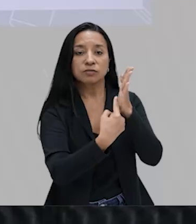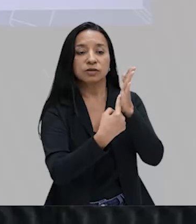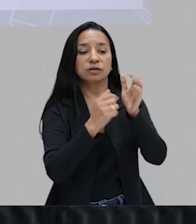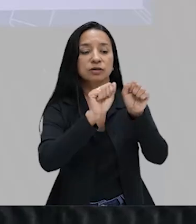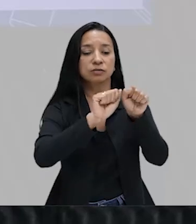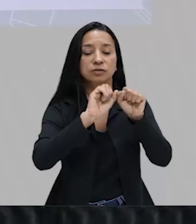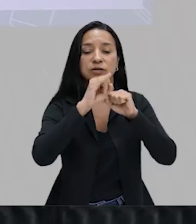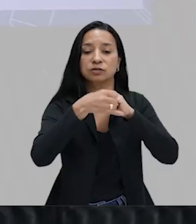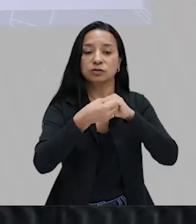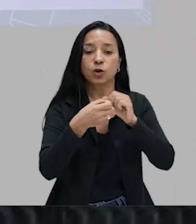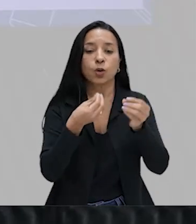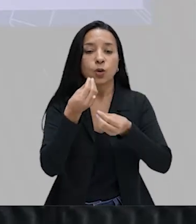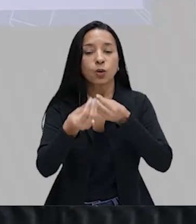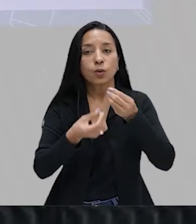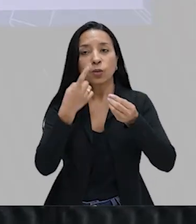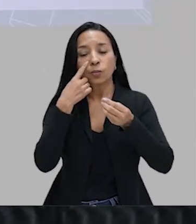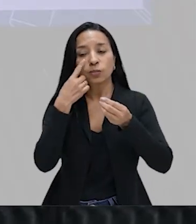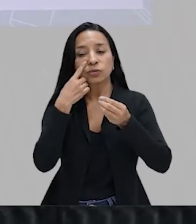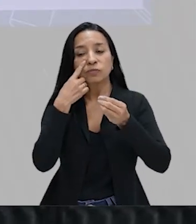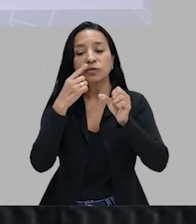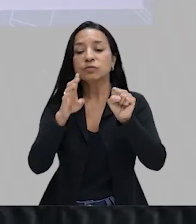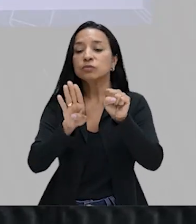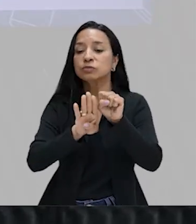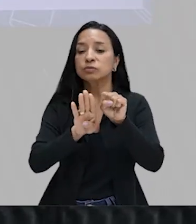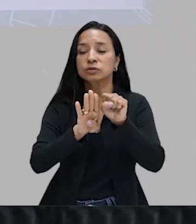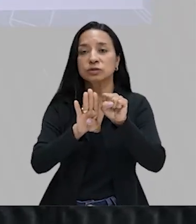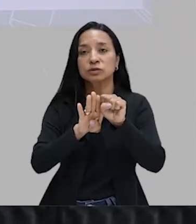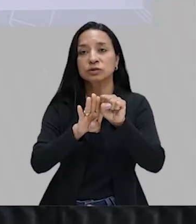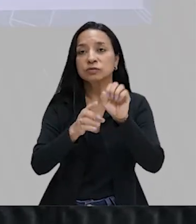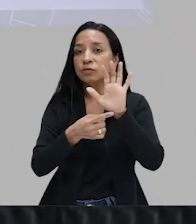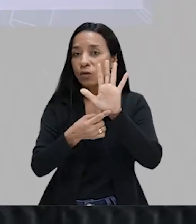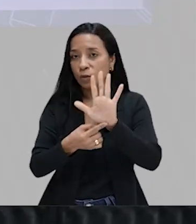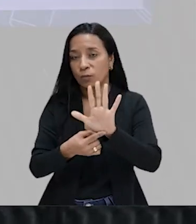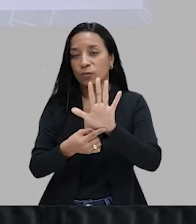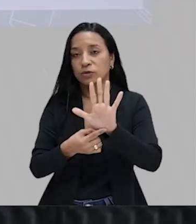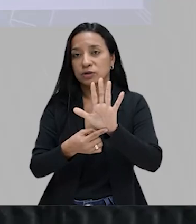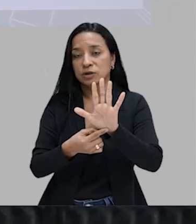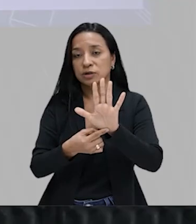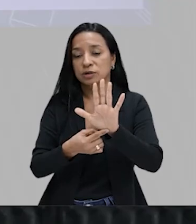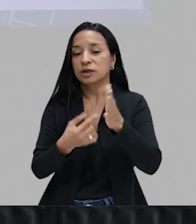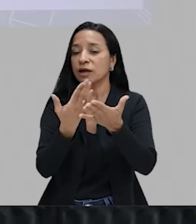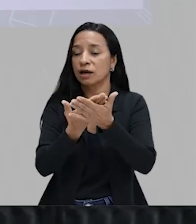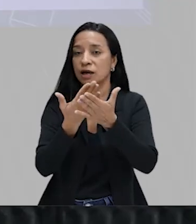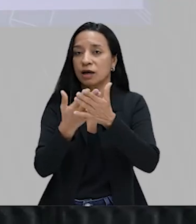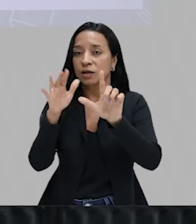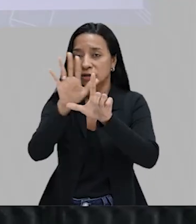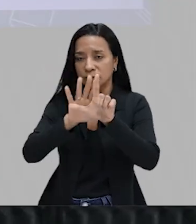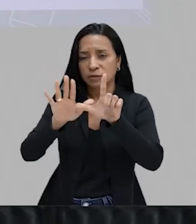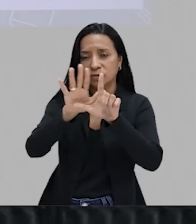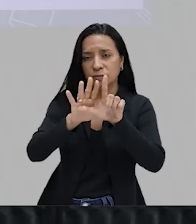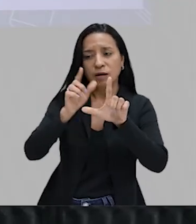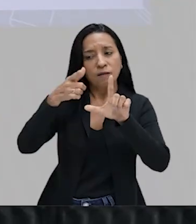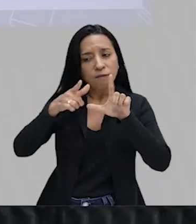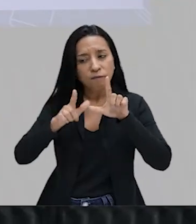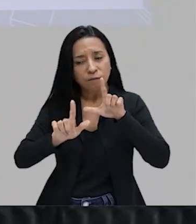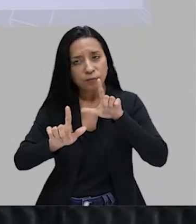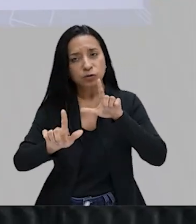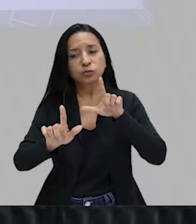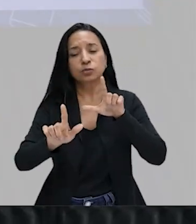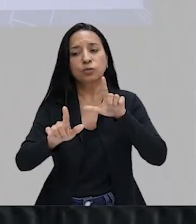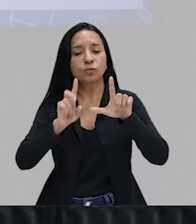adjetivos. Assim como nós vimos nos substantivos, como eu falei para vocês, essa aula está lá na plataforma, volta lá na plataforma e dá uma olhadinha. Assim